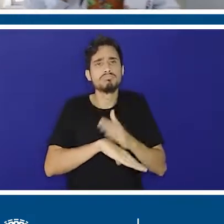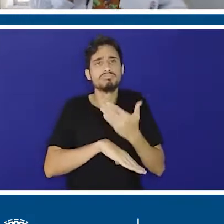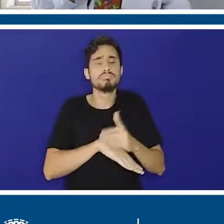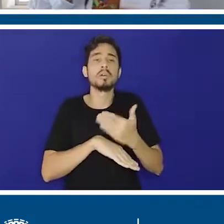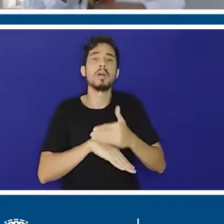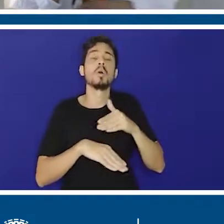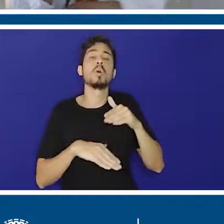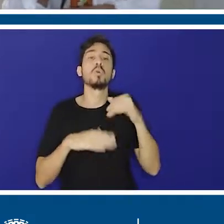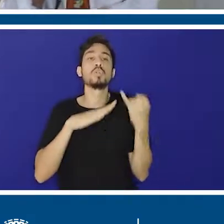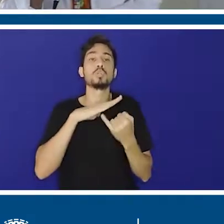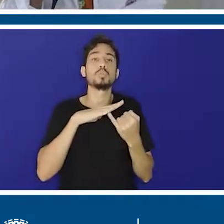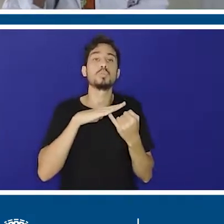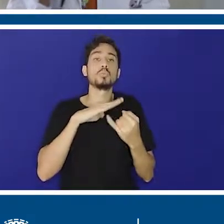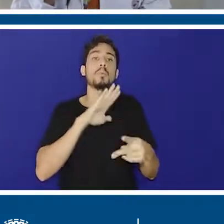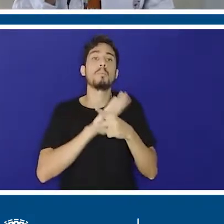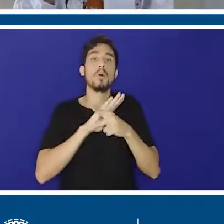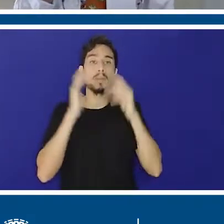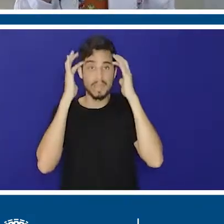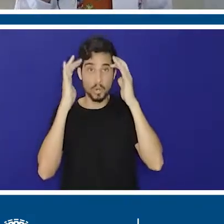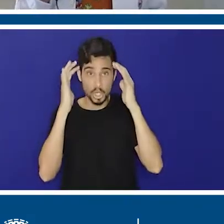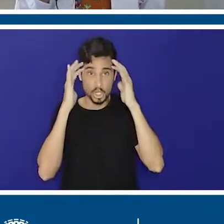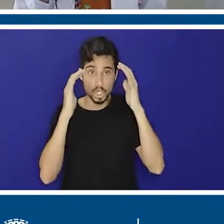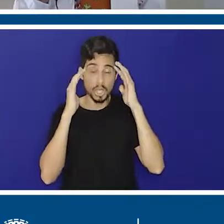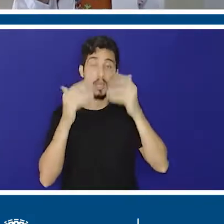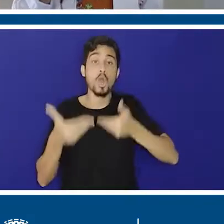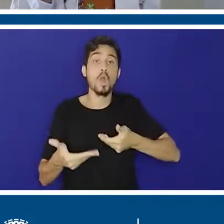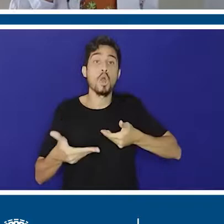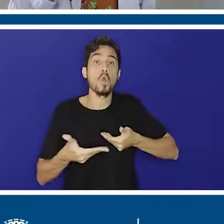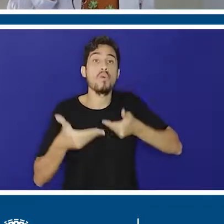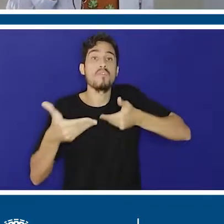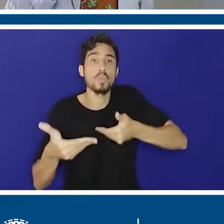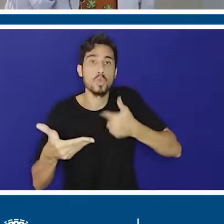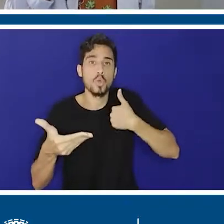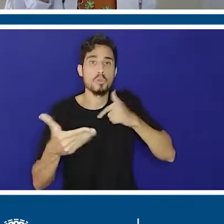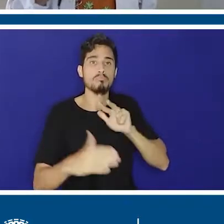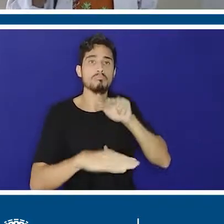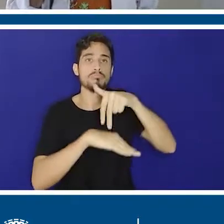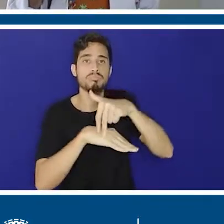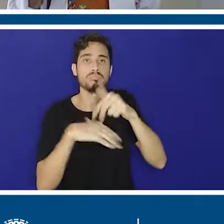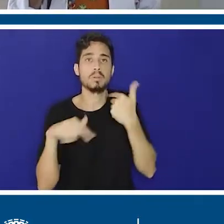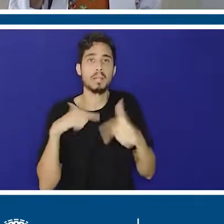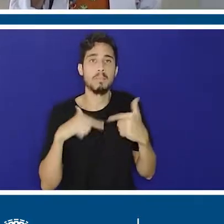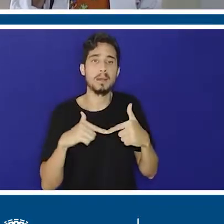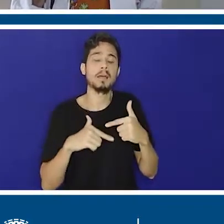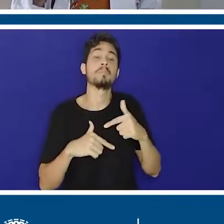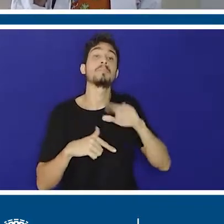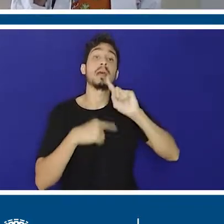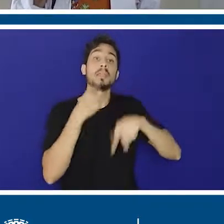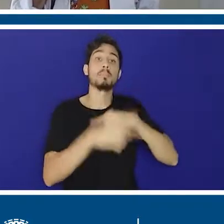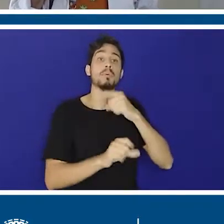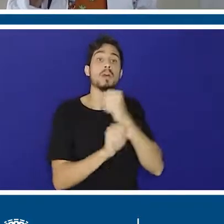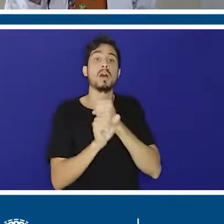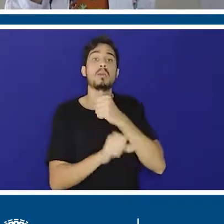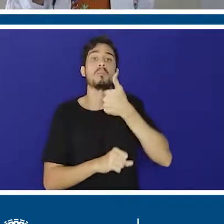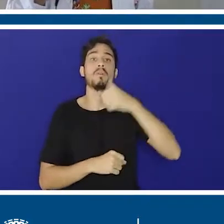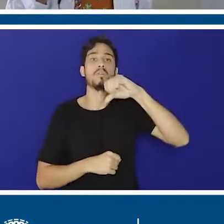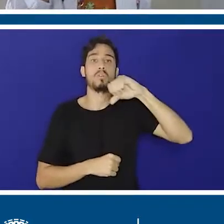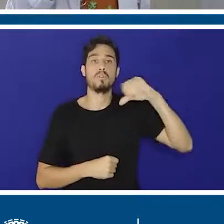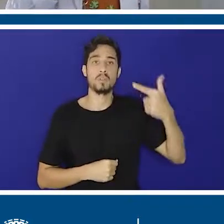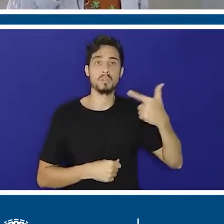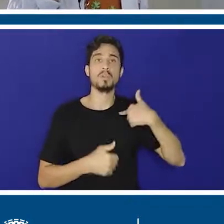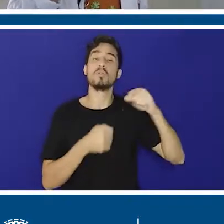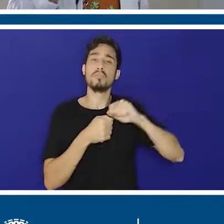fui convidada, contratada para trabalhar aqui na secretaria. E depois, em 92, teve o concurso, eu